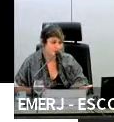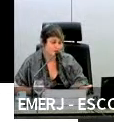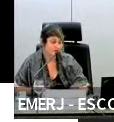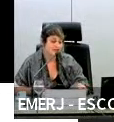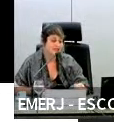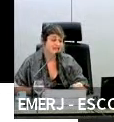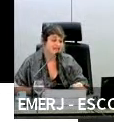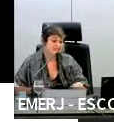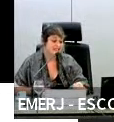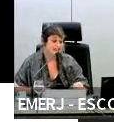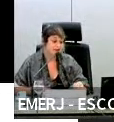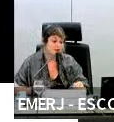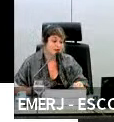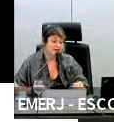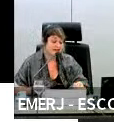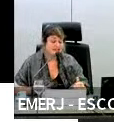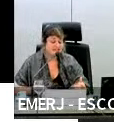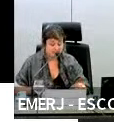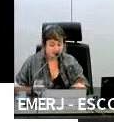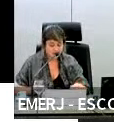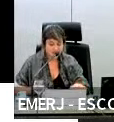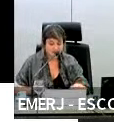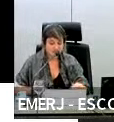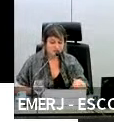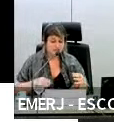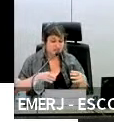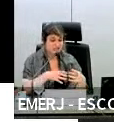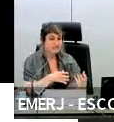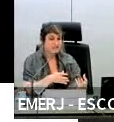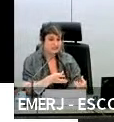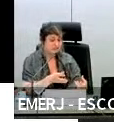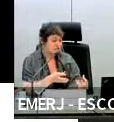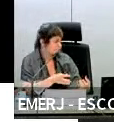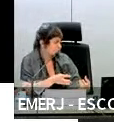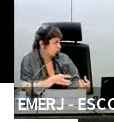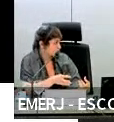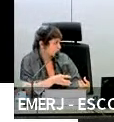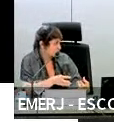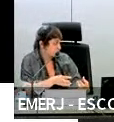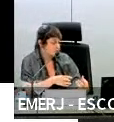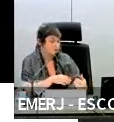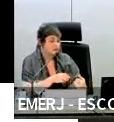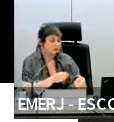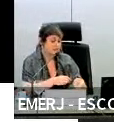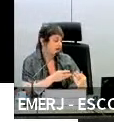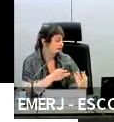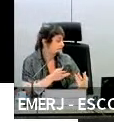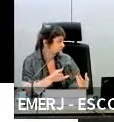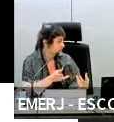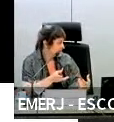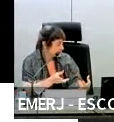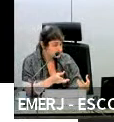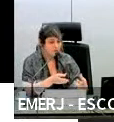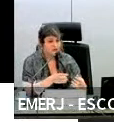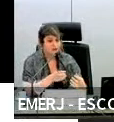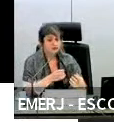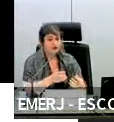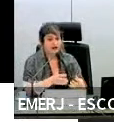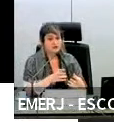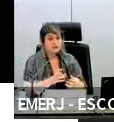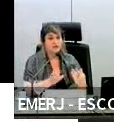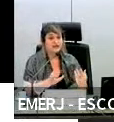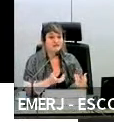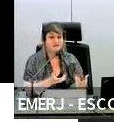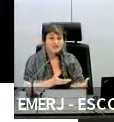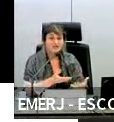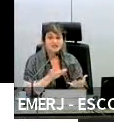o cartório. Então, é interessante observar que a Justiça Itinerante, que surge como um serviço para prestar atendimento a um local